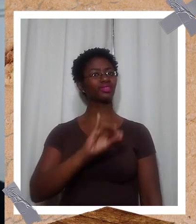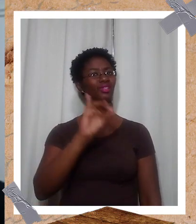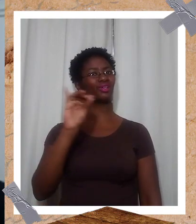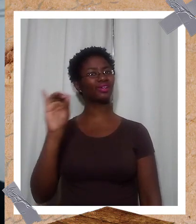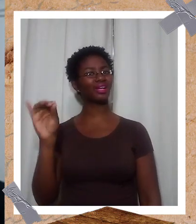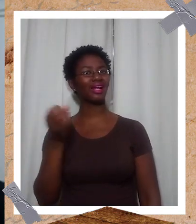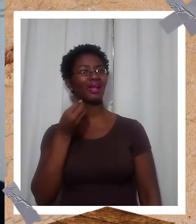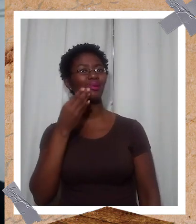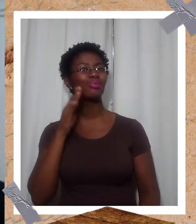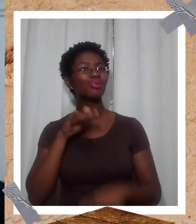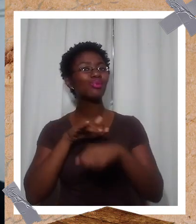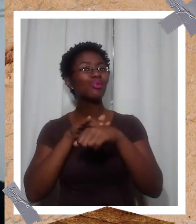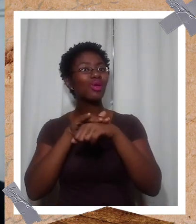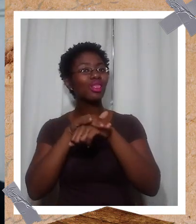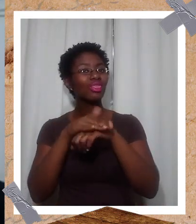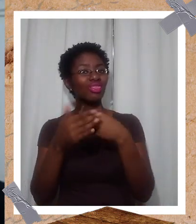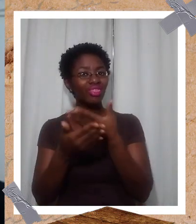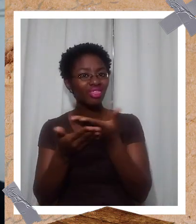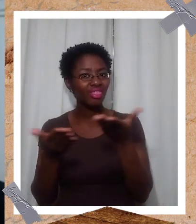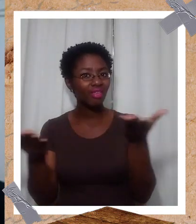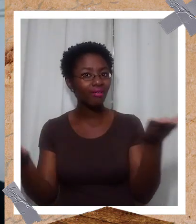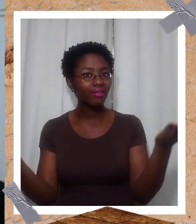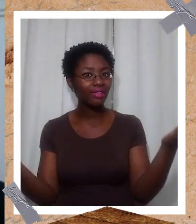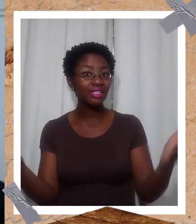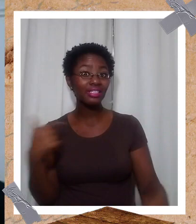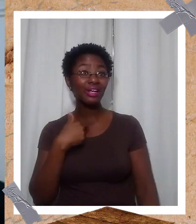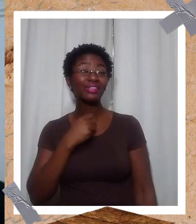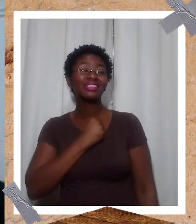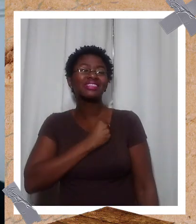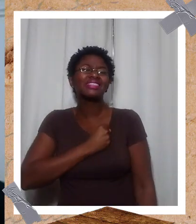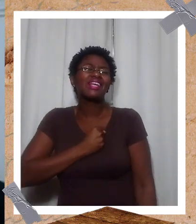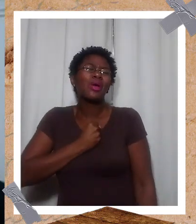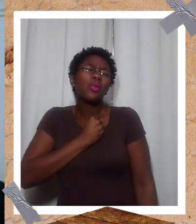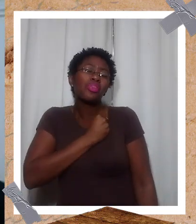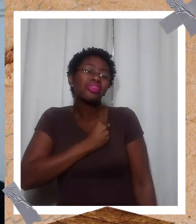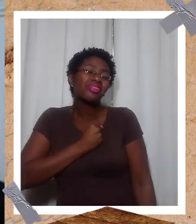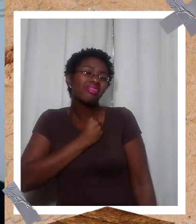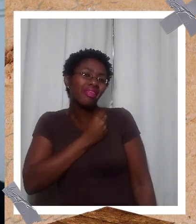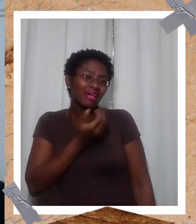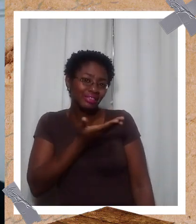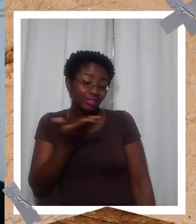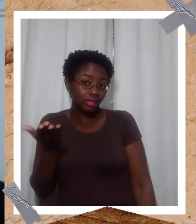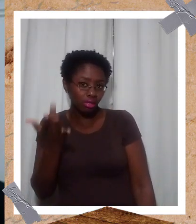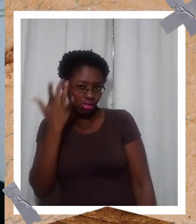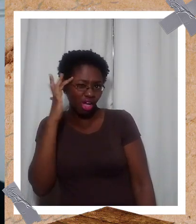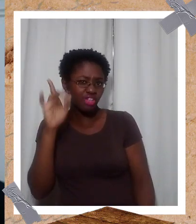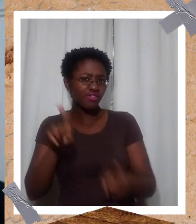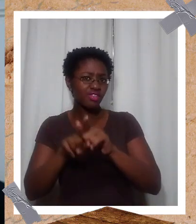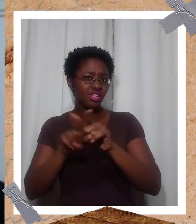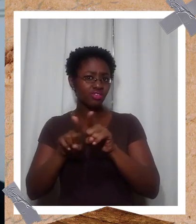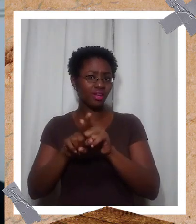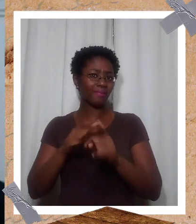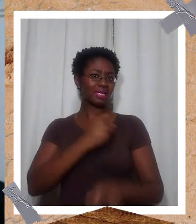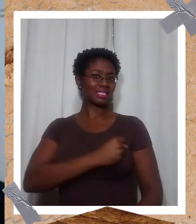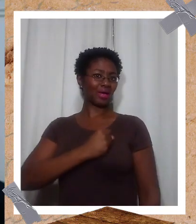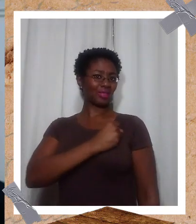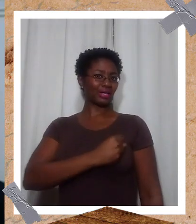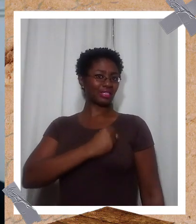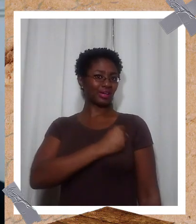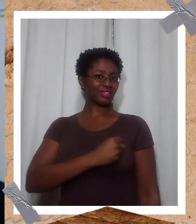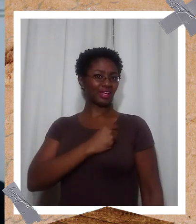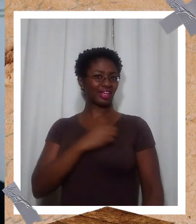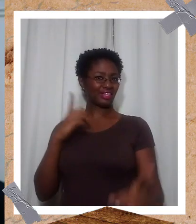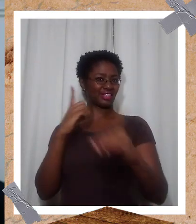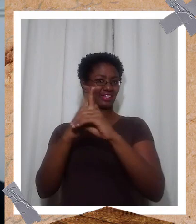Olá, boa noite. Eu estava morrendo de saudade de vocês e acho que vocês também morrendo de saudade